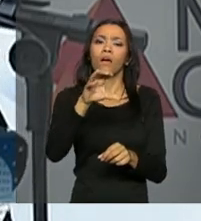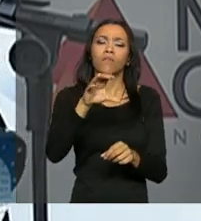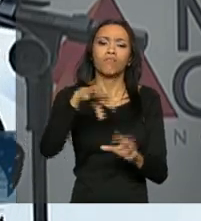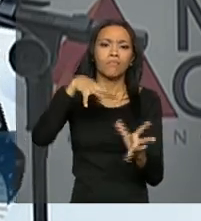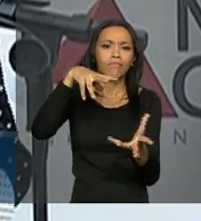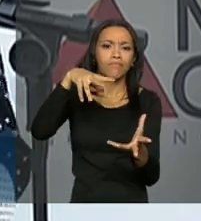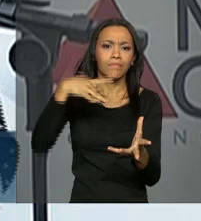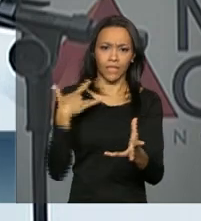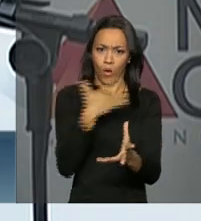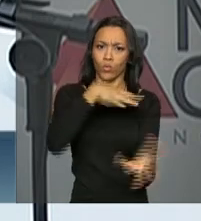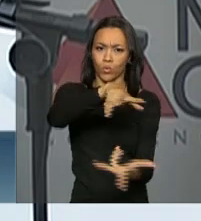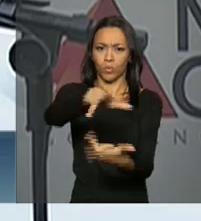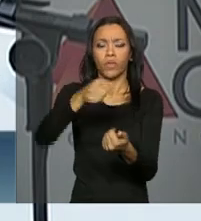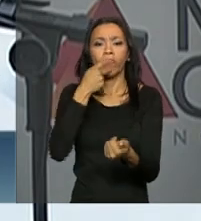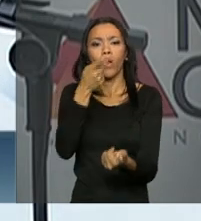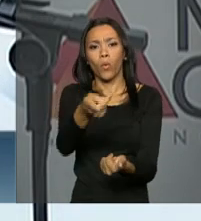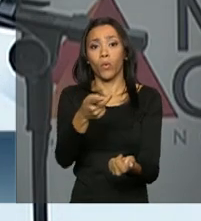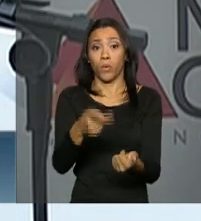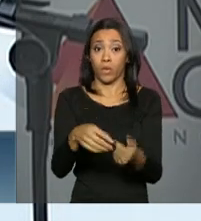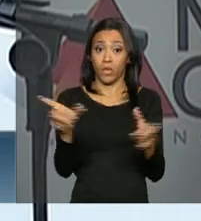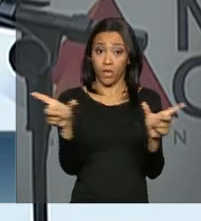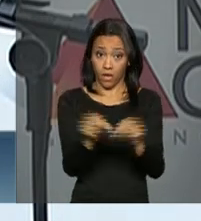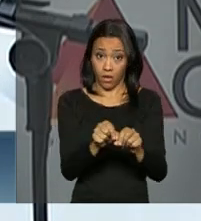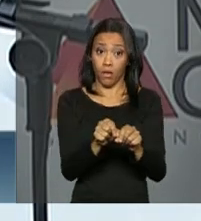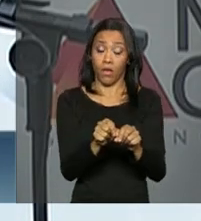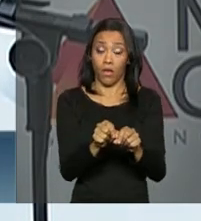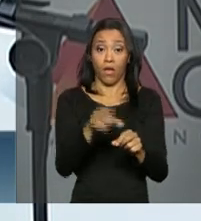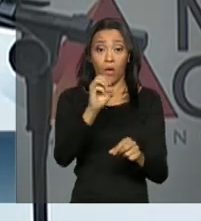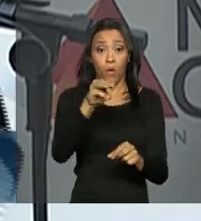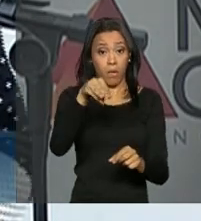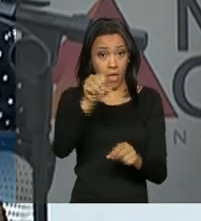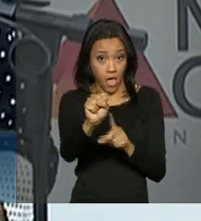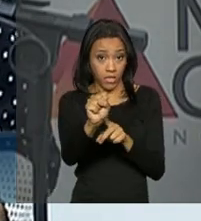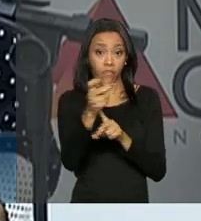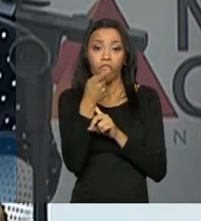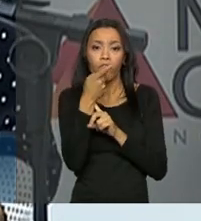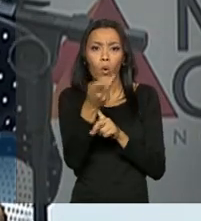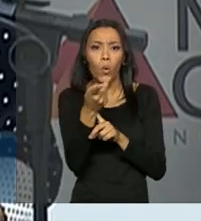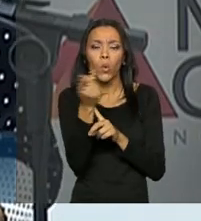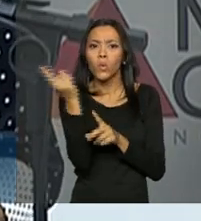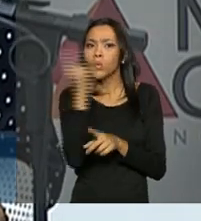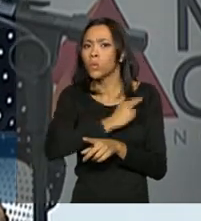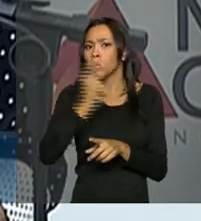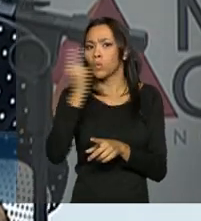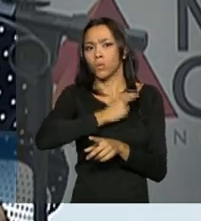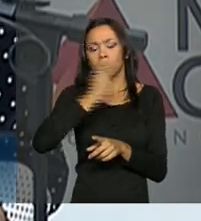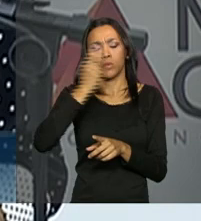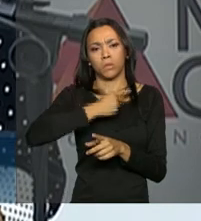Tanto é assim que a Organização Mundial de Saúde decretou o quadro de emergência